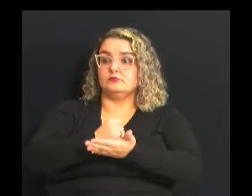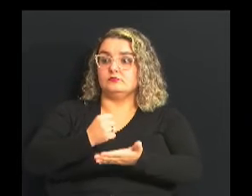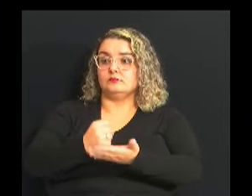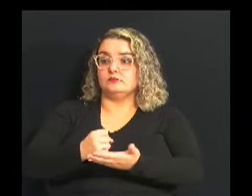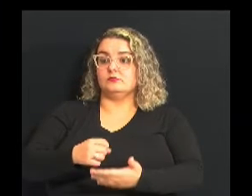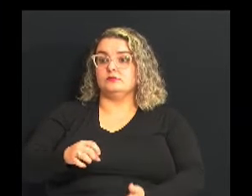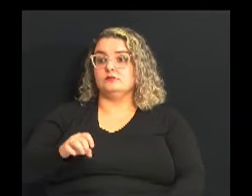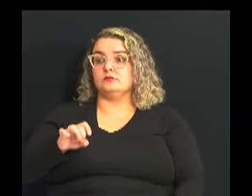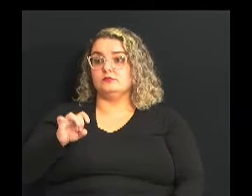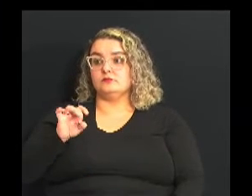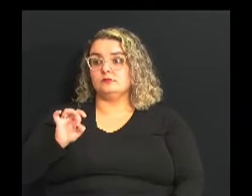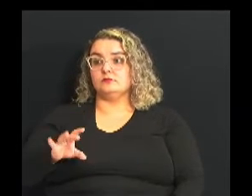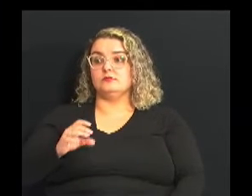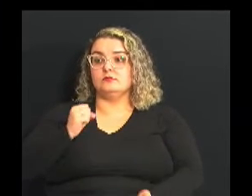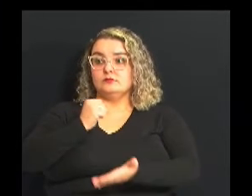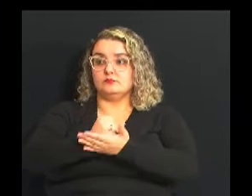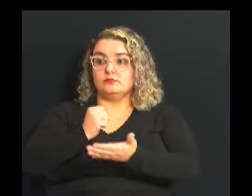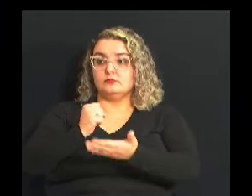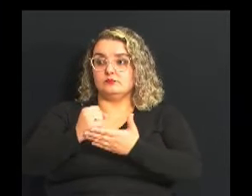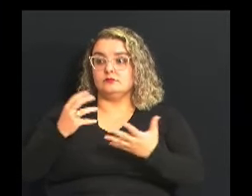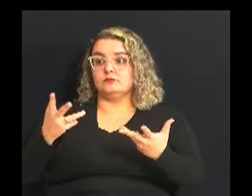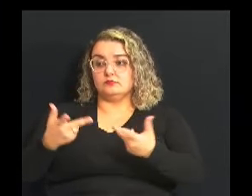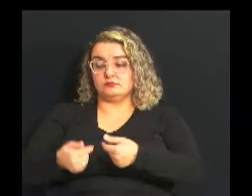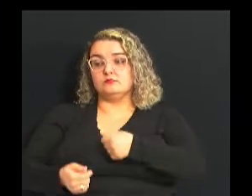para a contratação de tudo, né?